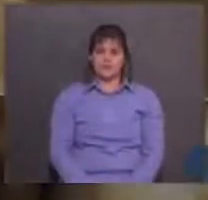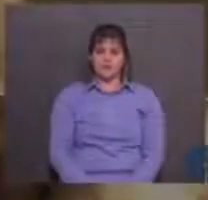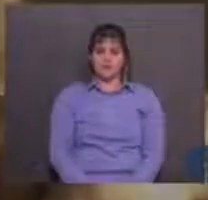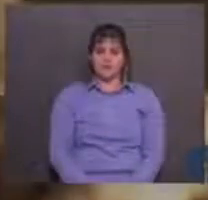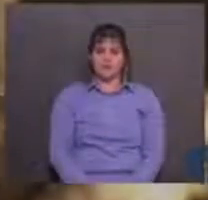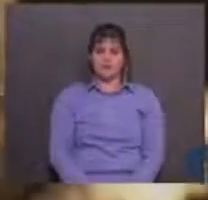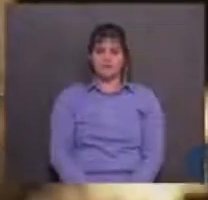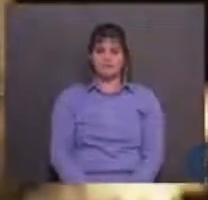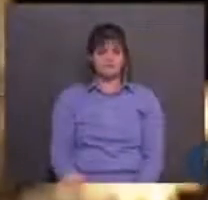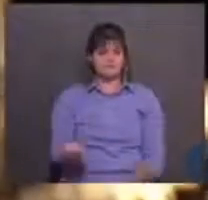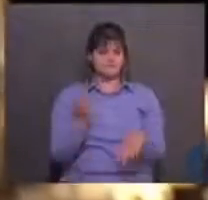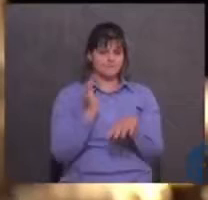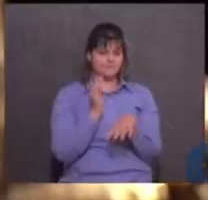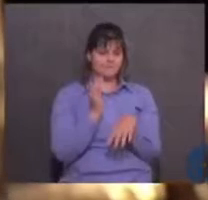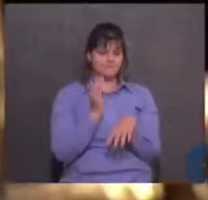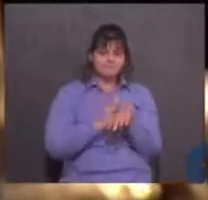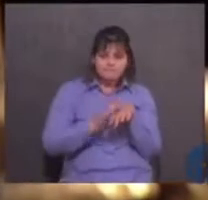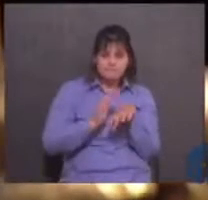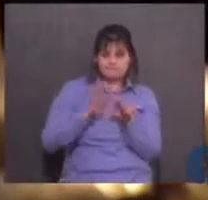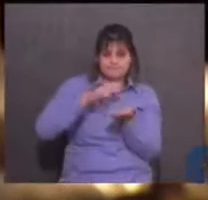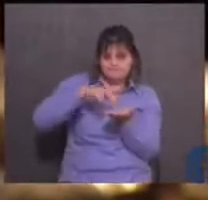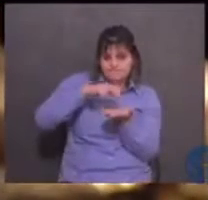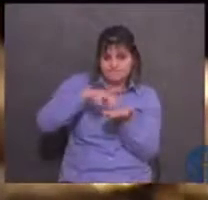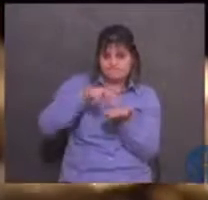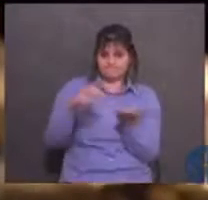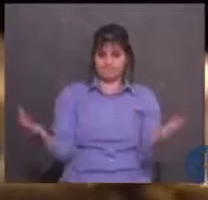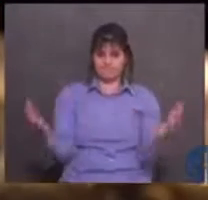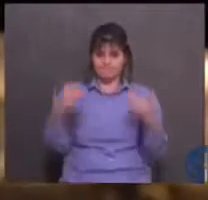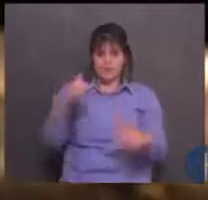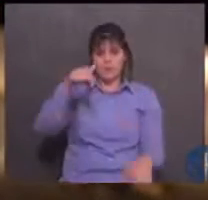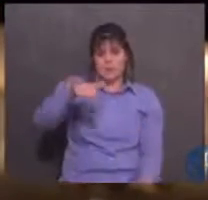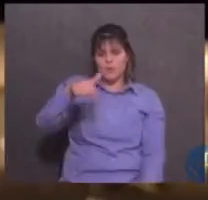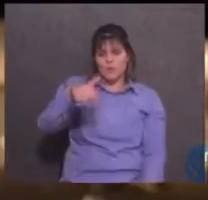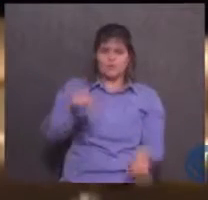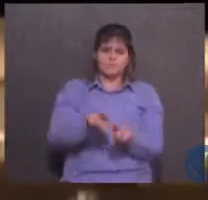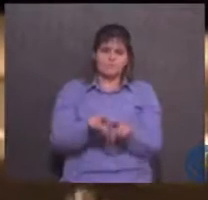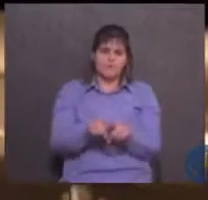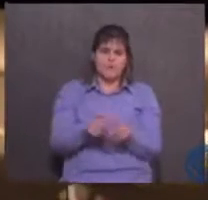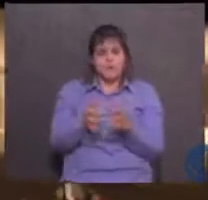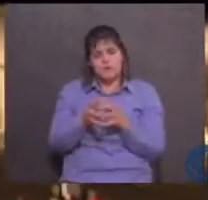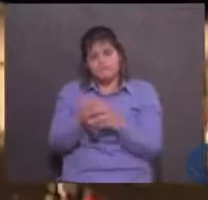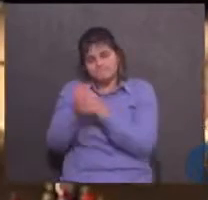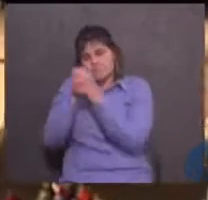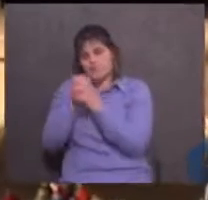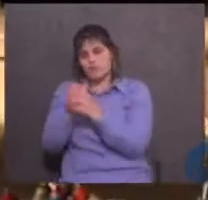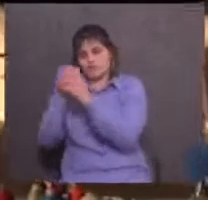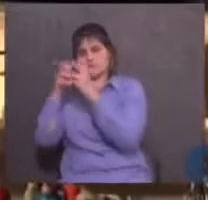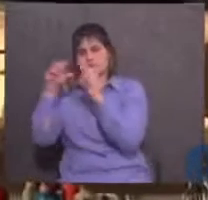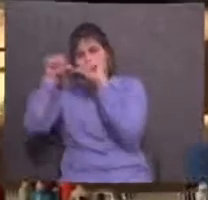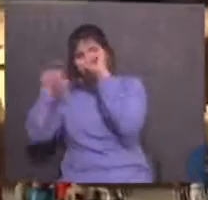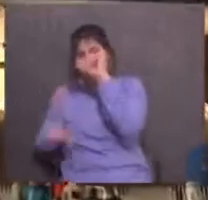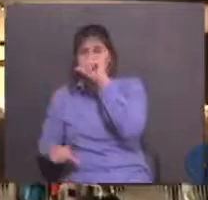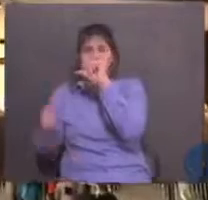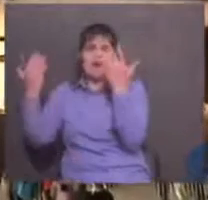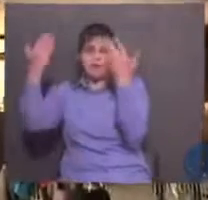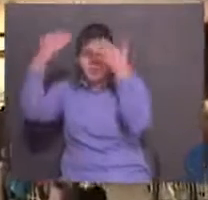Caros peregrinos, hoje não teremos a habitual vigília de oração, que se prolongava por toda a